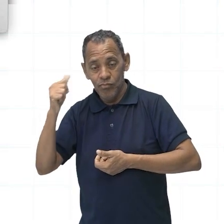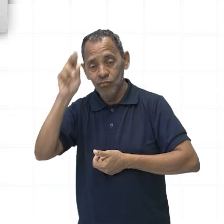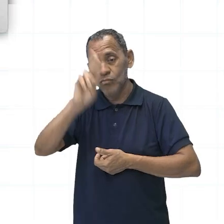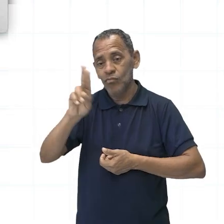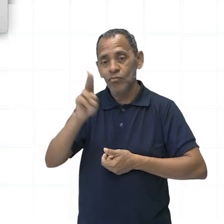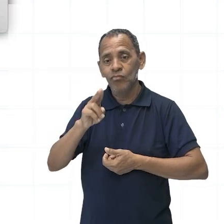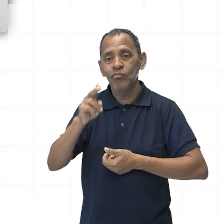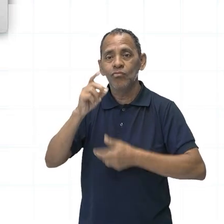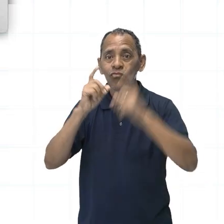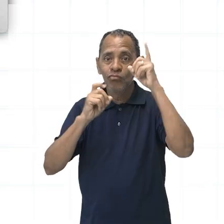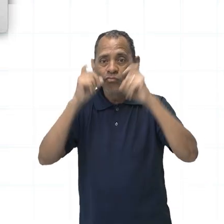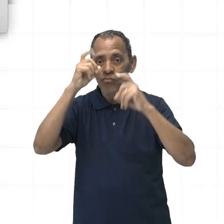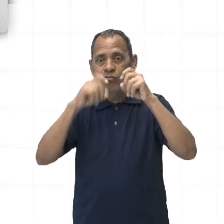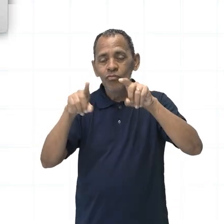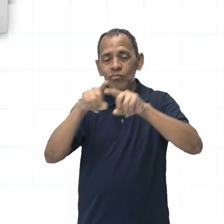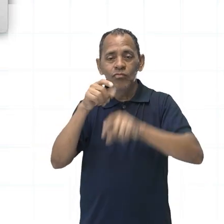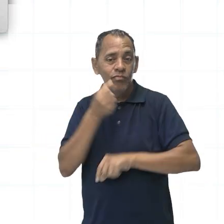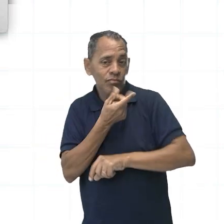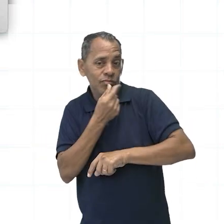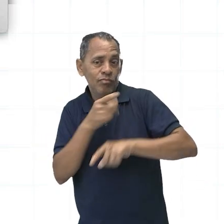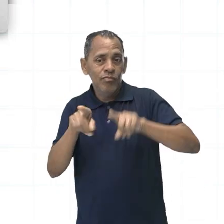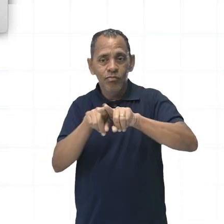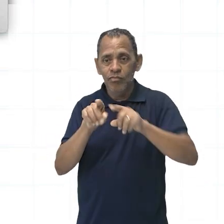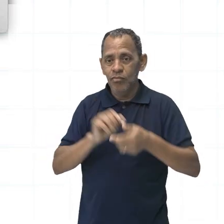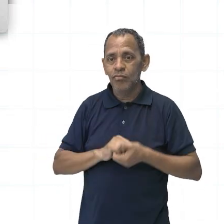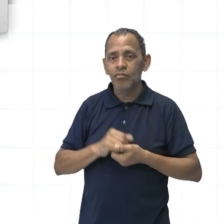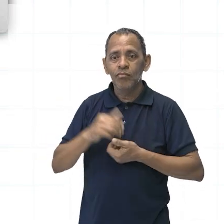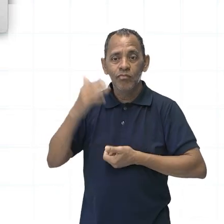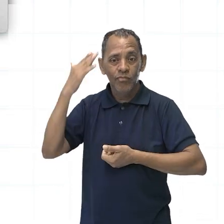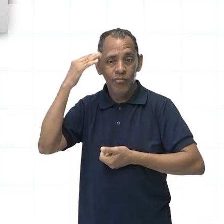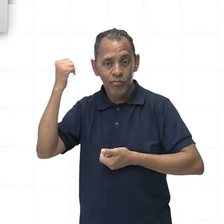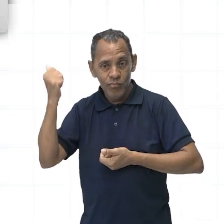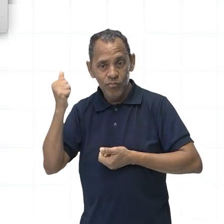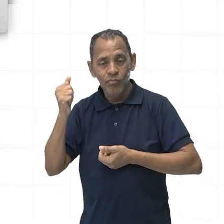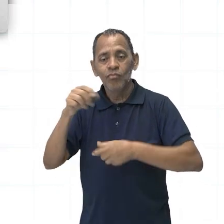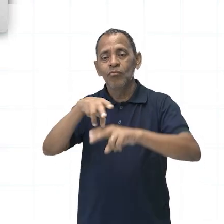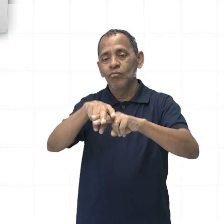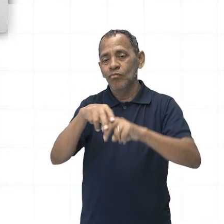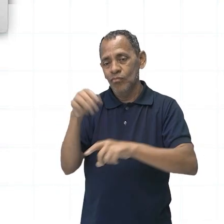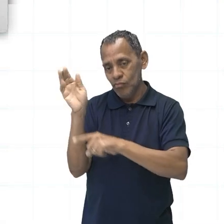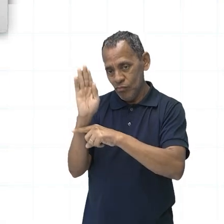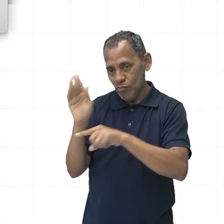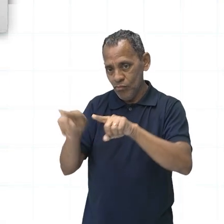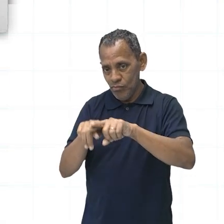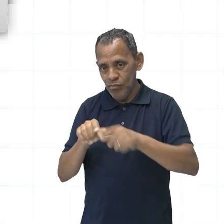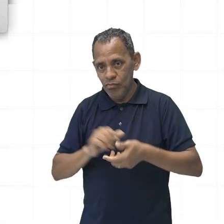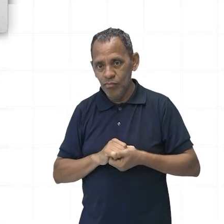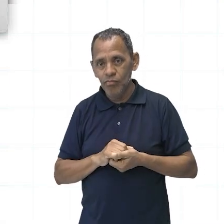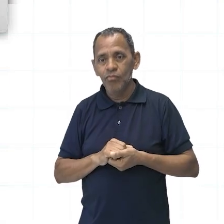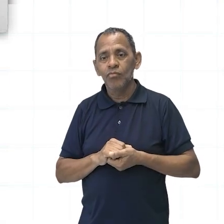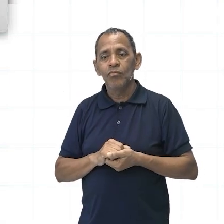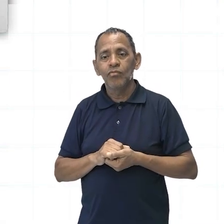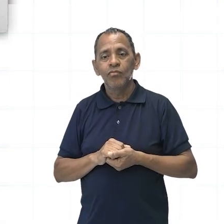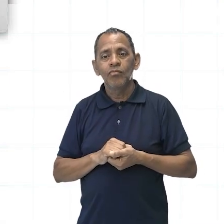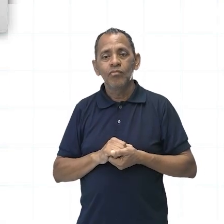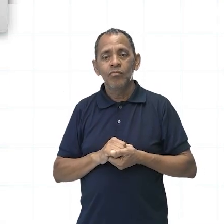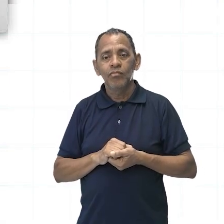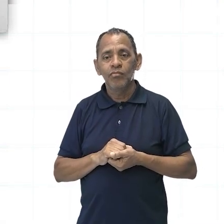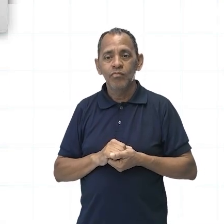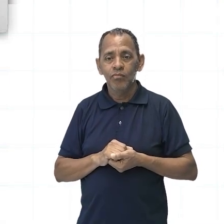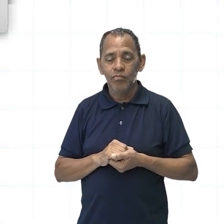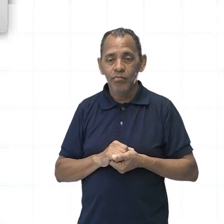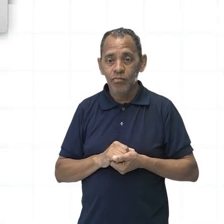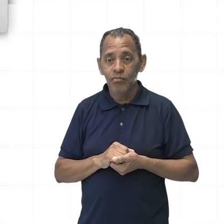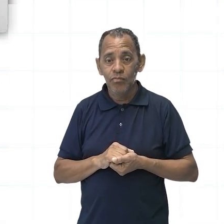da comédia pastelão. É bastante conhecido pelos seus filmes O Imigrante, O Garoto em Busca do Ouro.